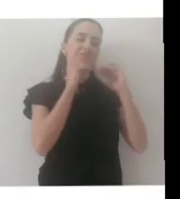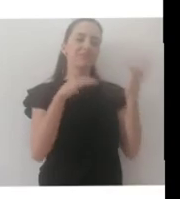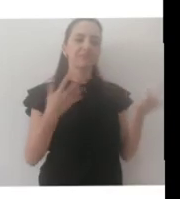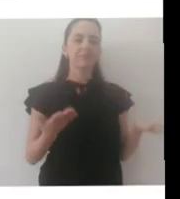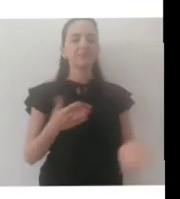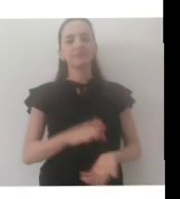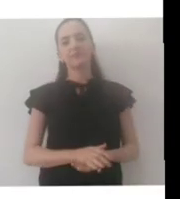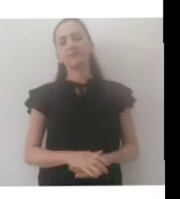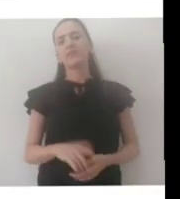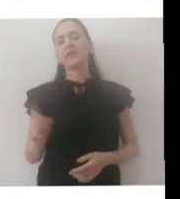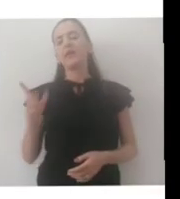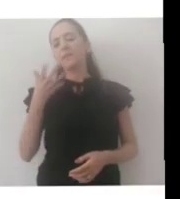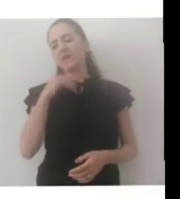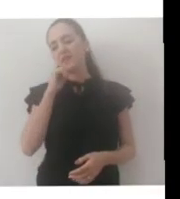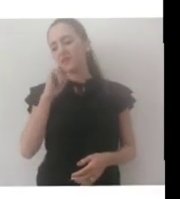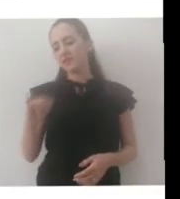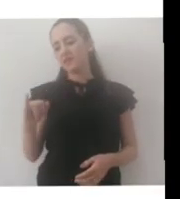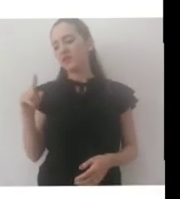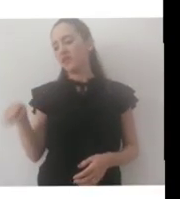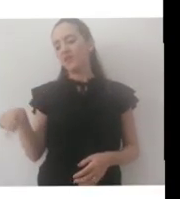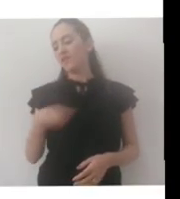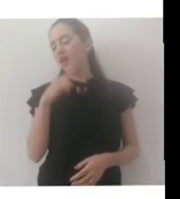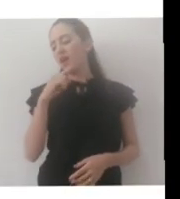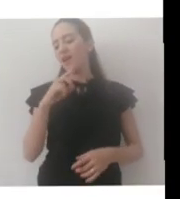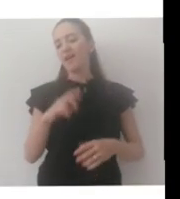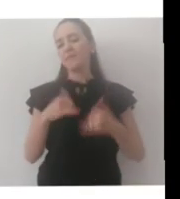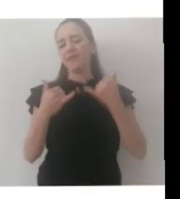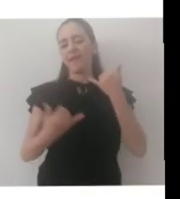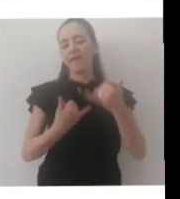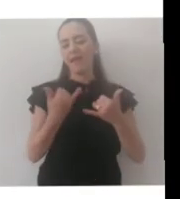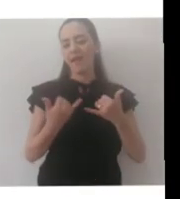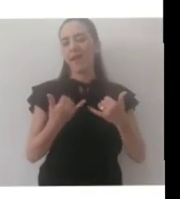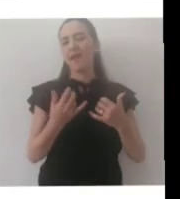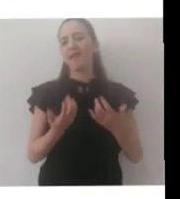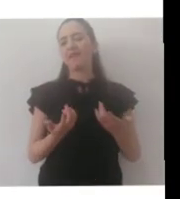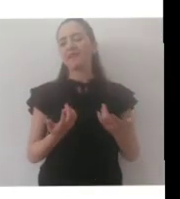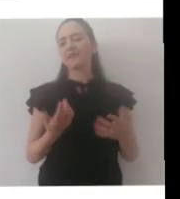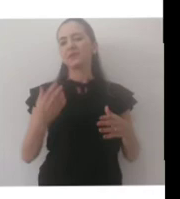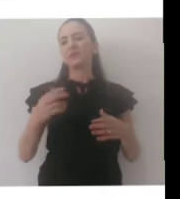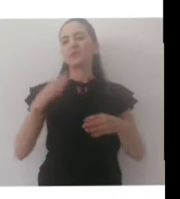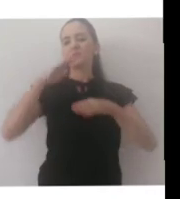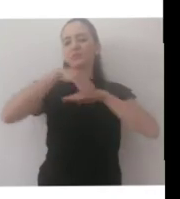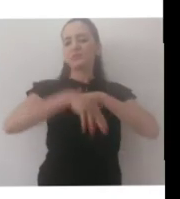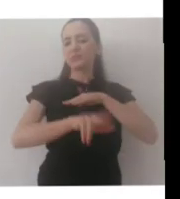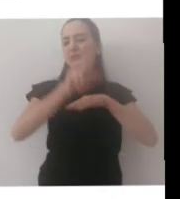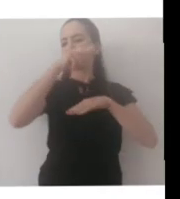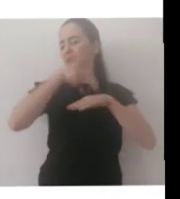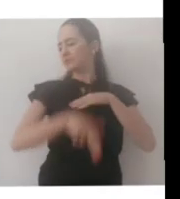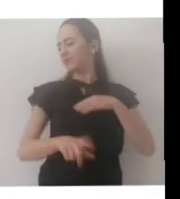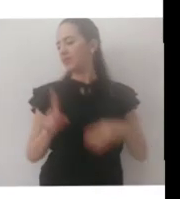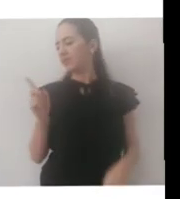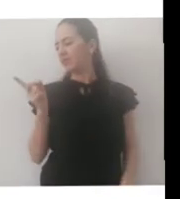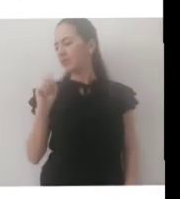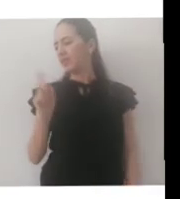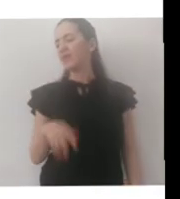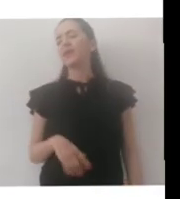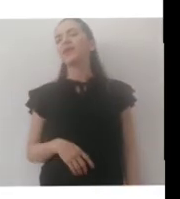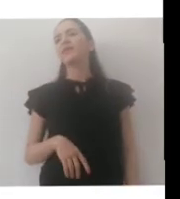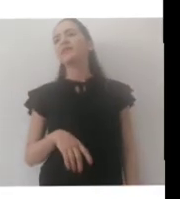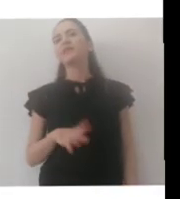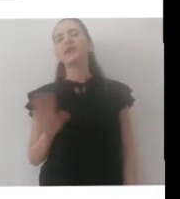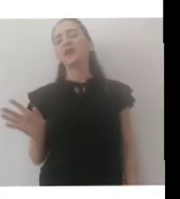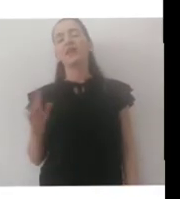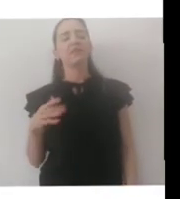que desenvolvesse ela de uma maneira, e ela se conforma porque o pai disse que ela não podia ir brincar no parquinho, e ela tanto sonha em brincar no